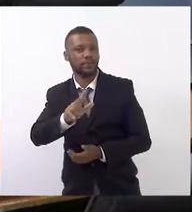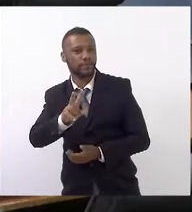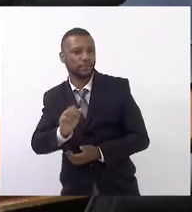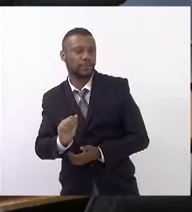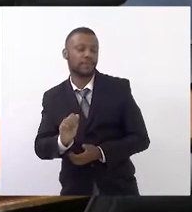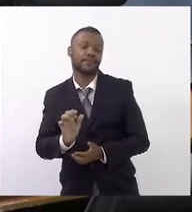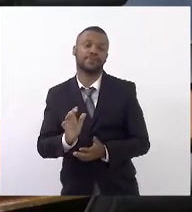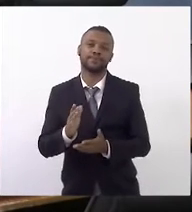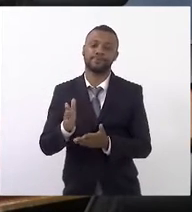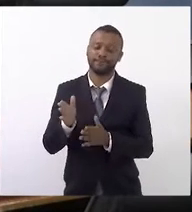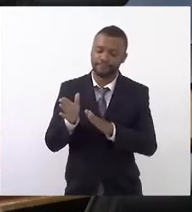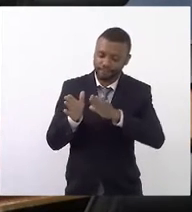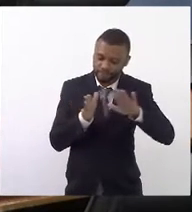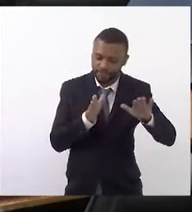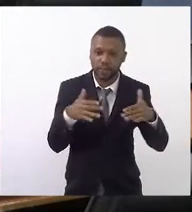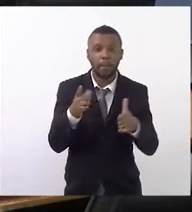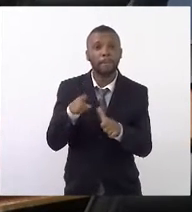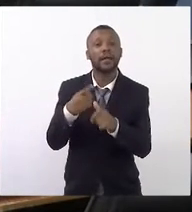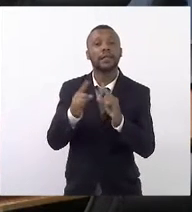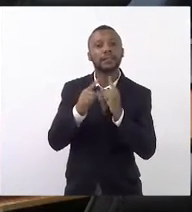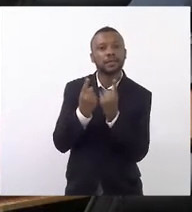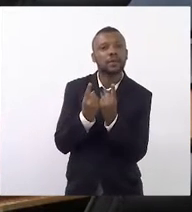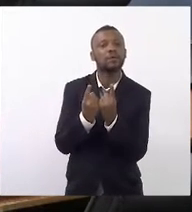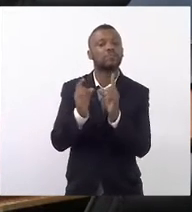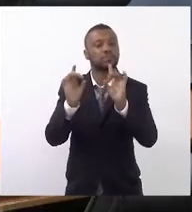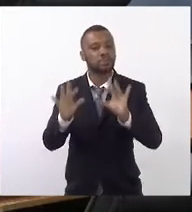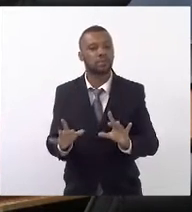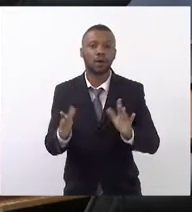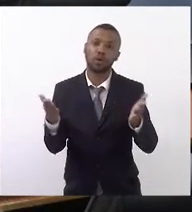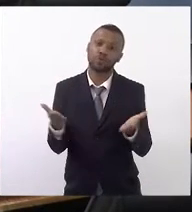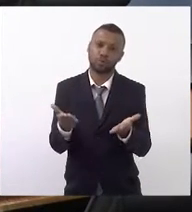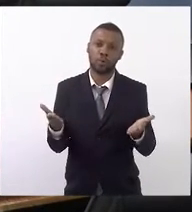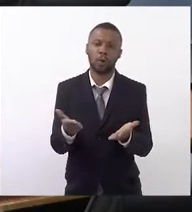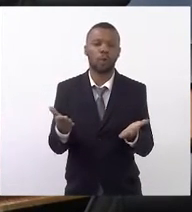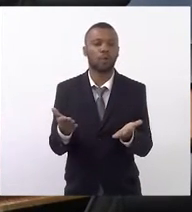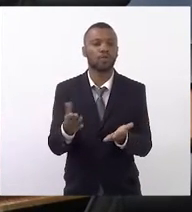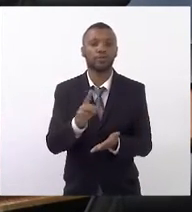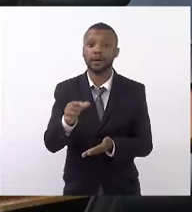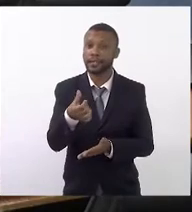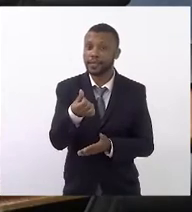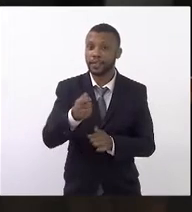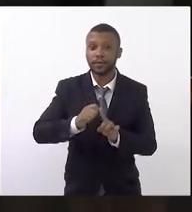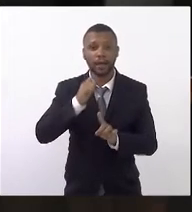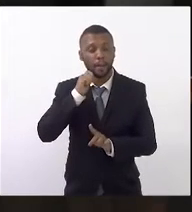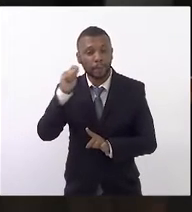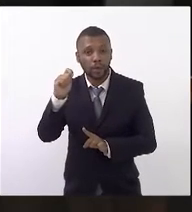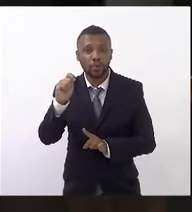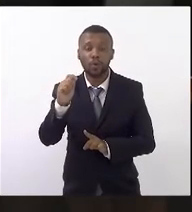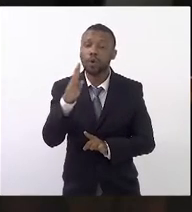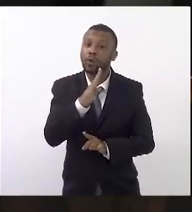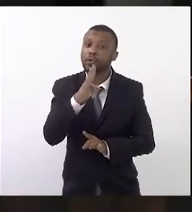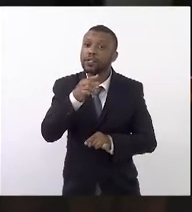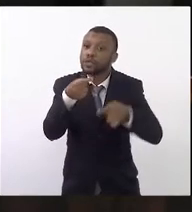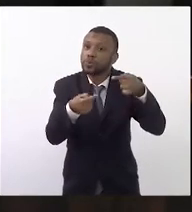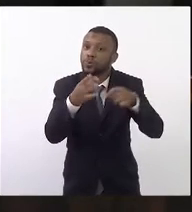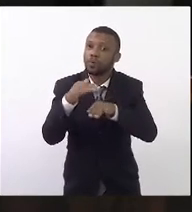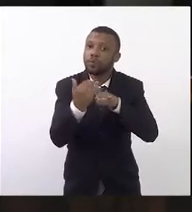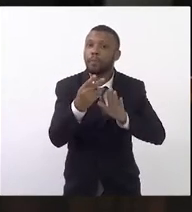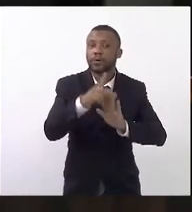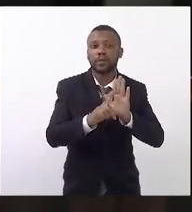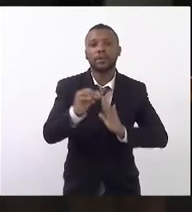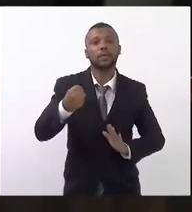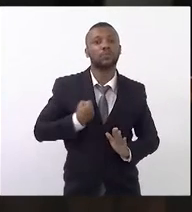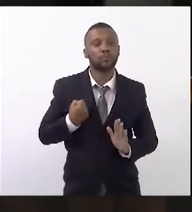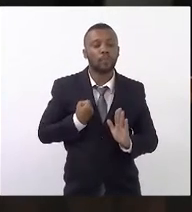Então vamos à primeira sessão extraordinária do dia, 6 de abril, em regime de urgência, em discussão única, projeto de